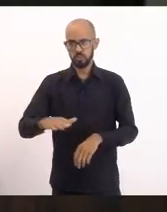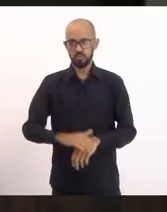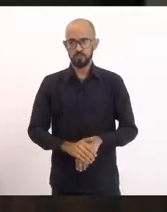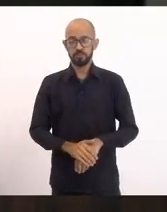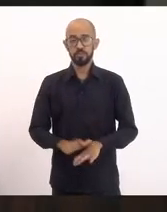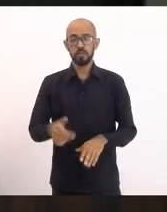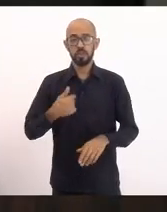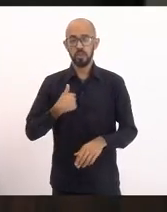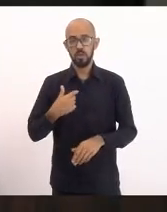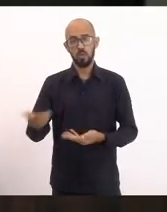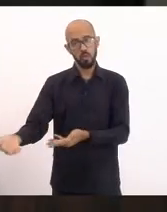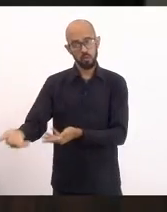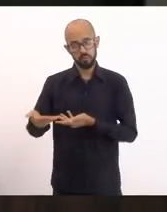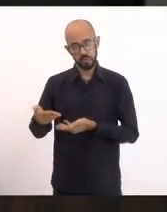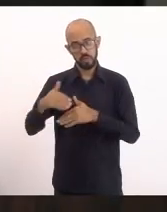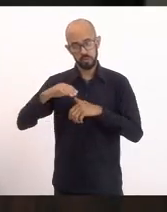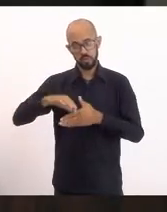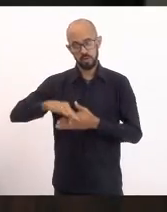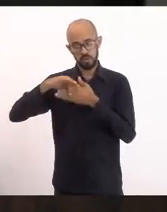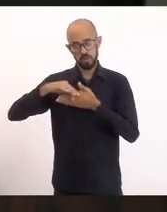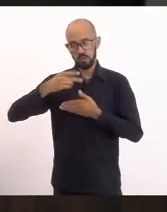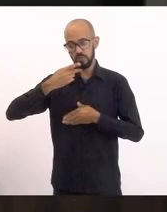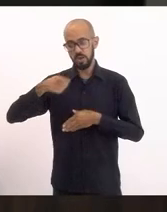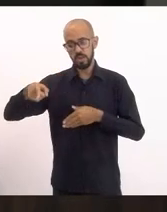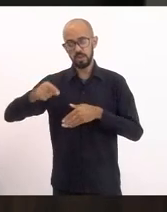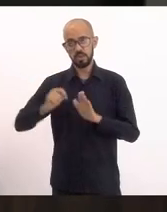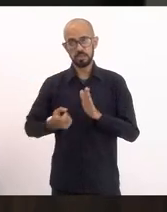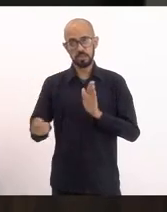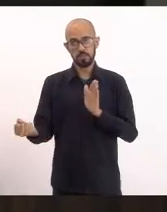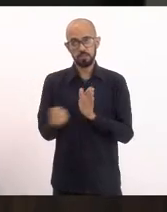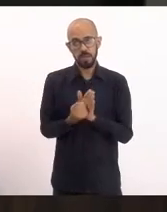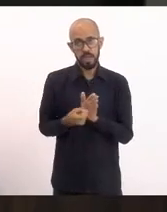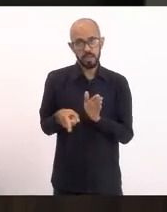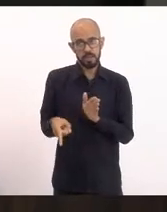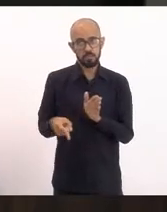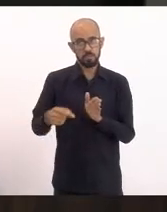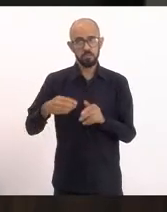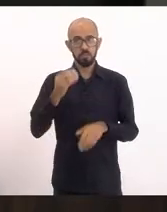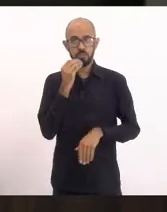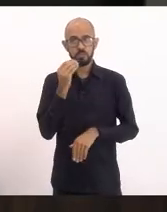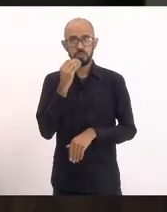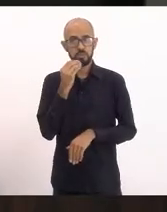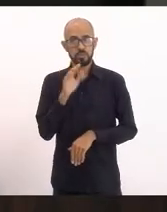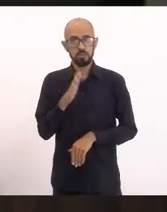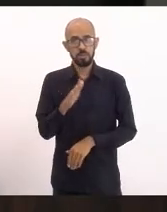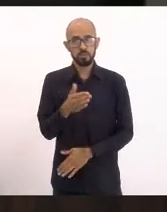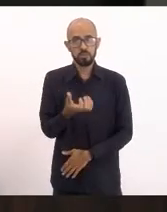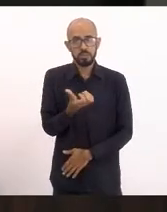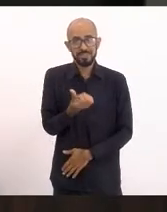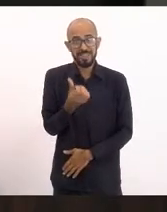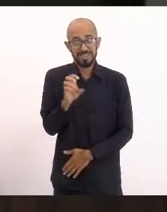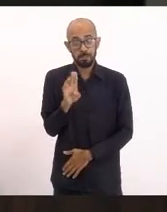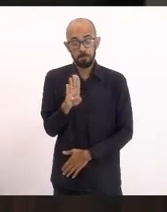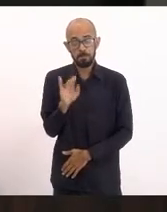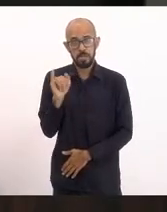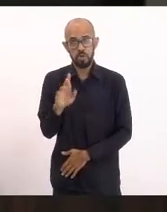que esse impacto poderia ser muito grande e, segundo estudo, da ordem de 6 bilhões de